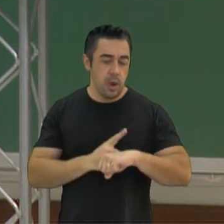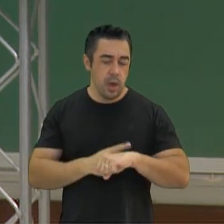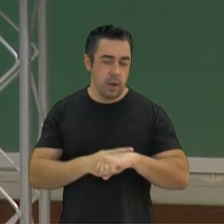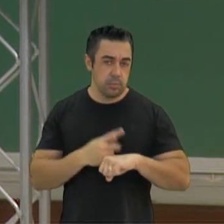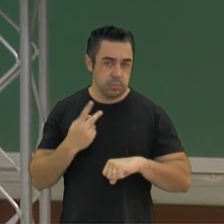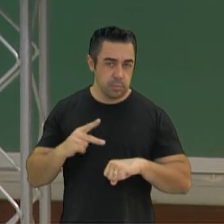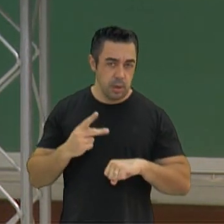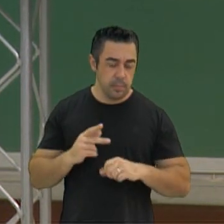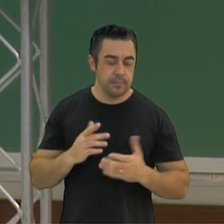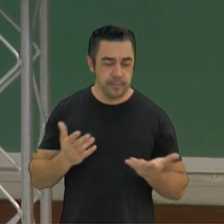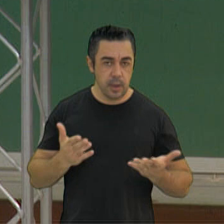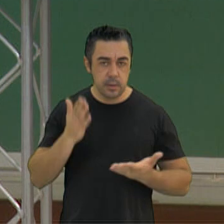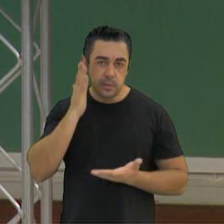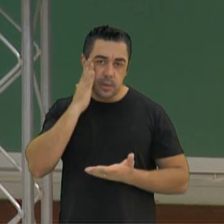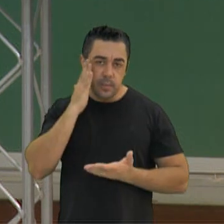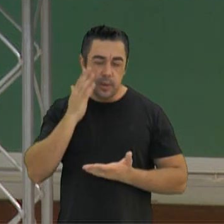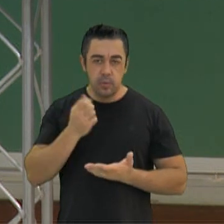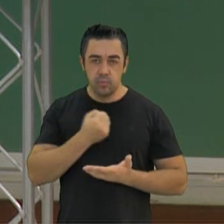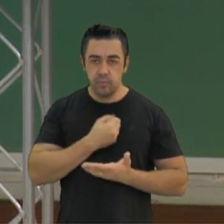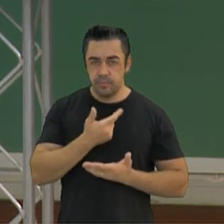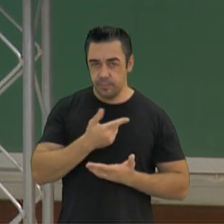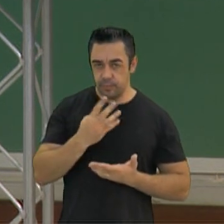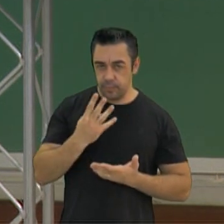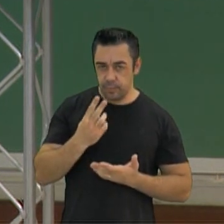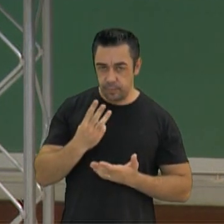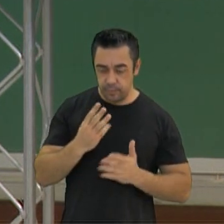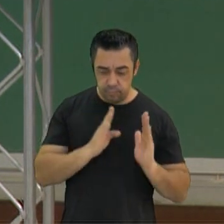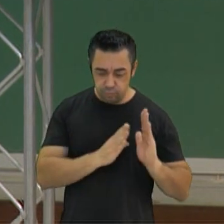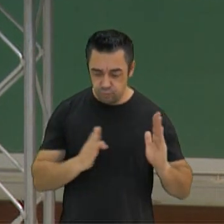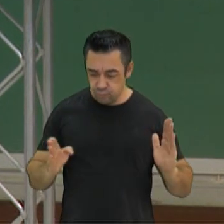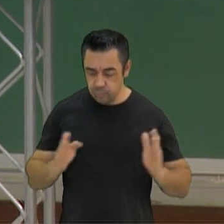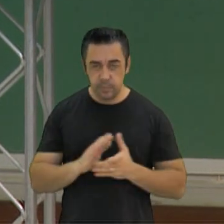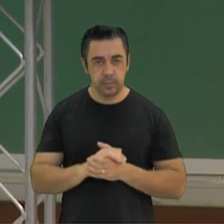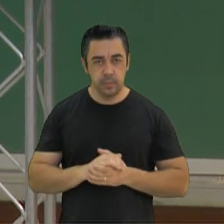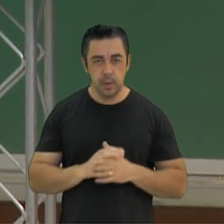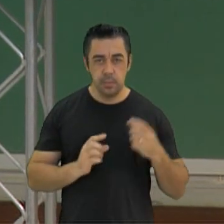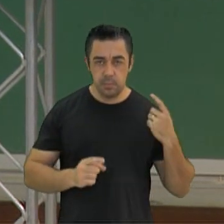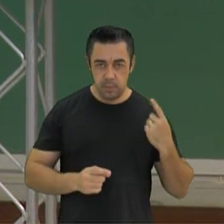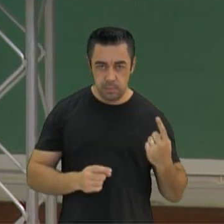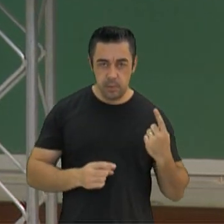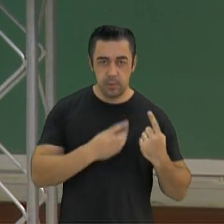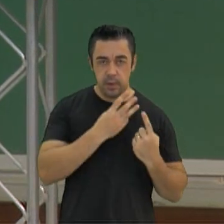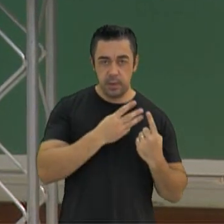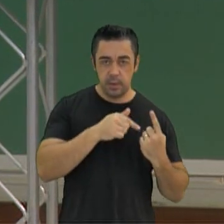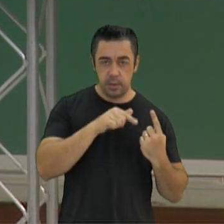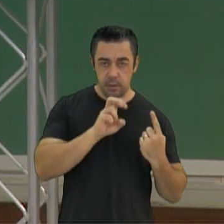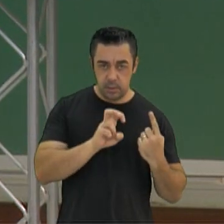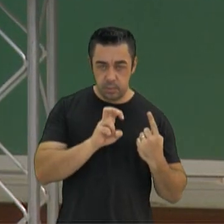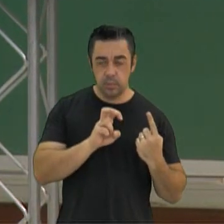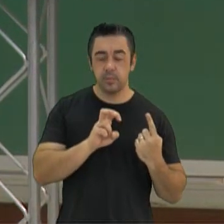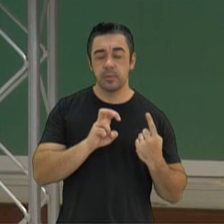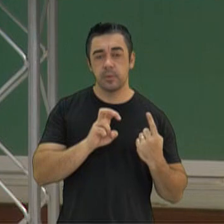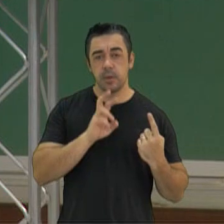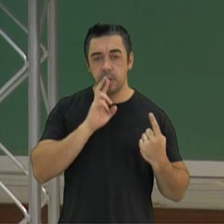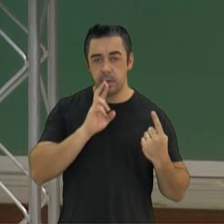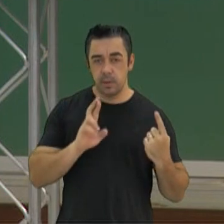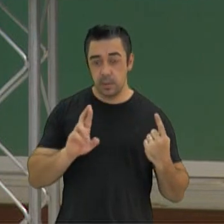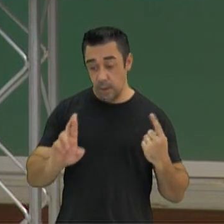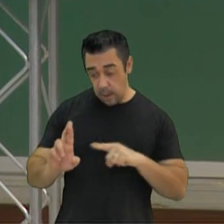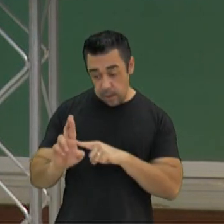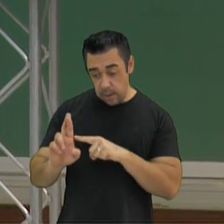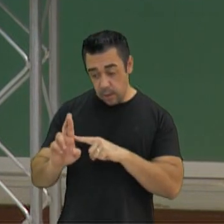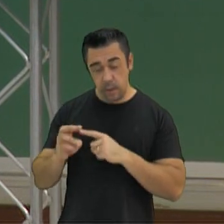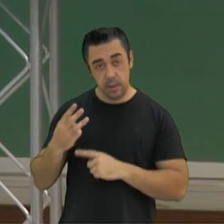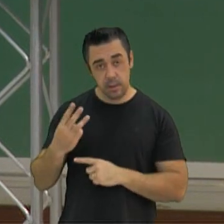23º voo, certo? Então, a gente quer o termo 23. Sabemos que o primeiro é 375 e que a razão é 36,